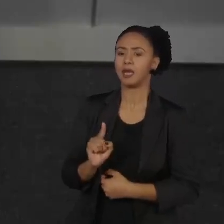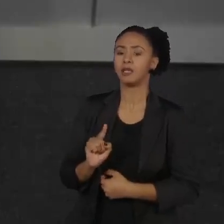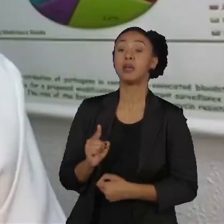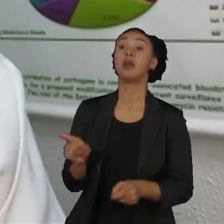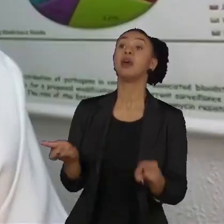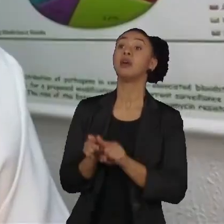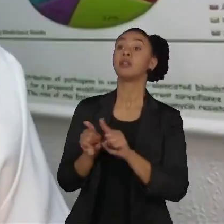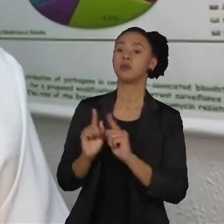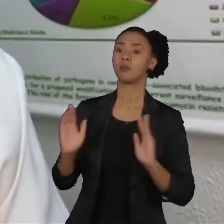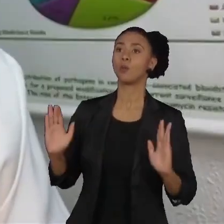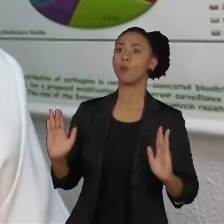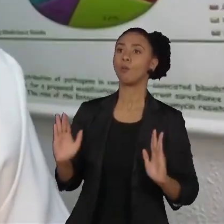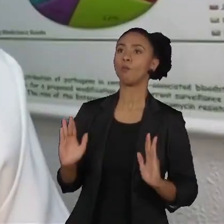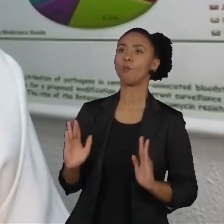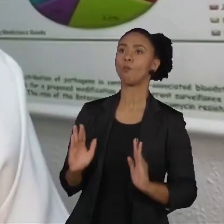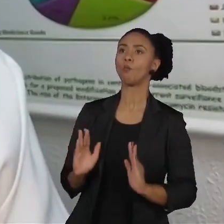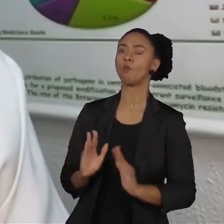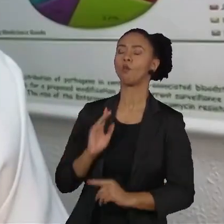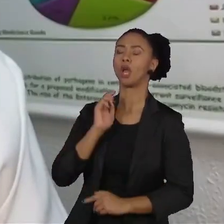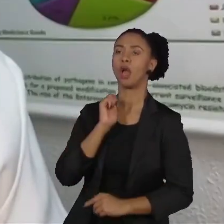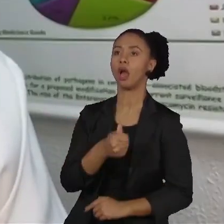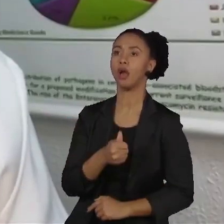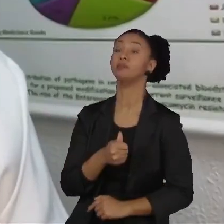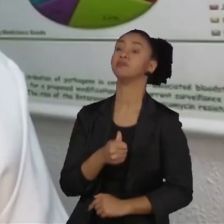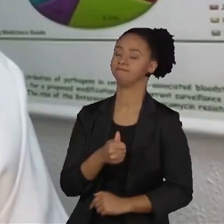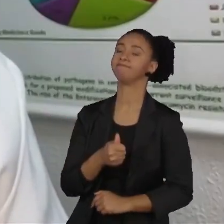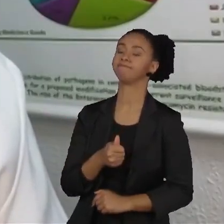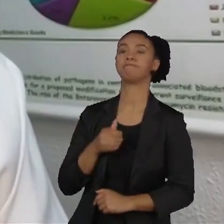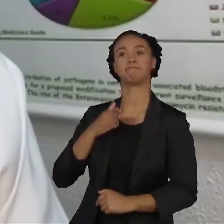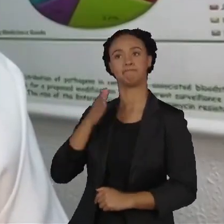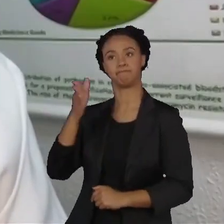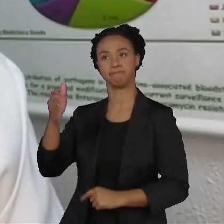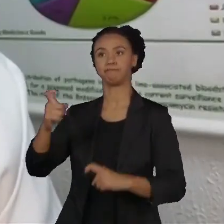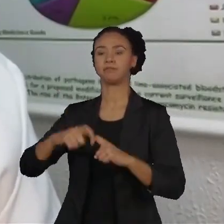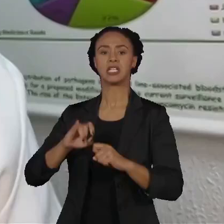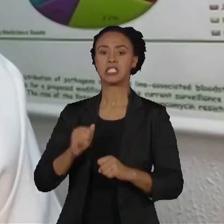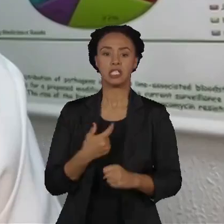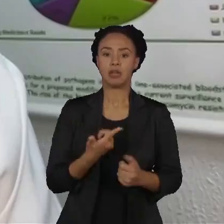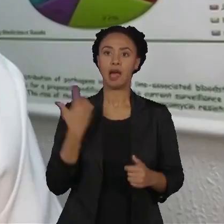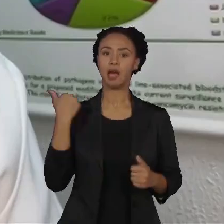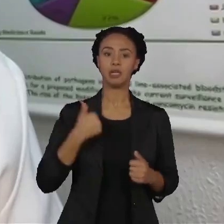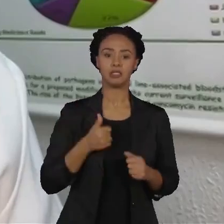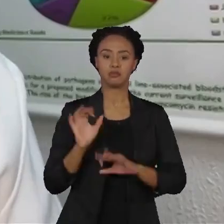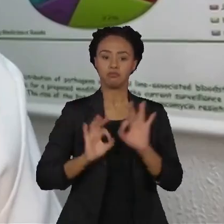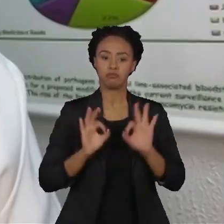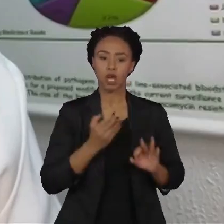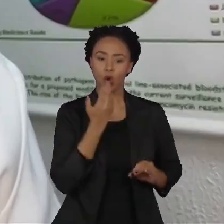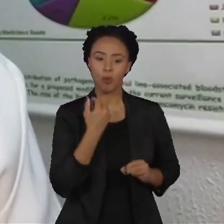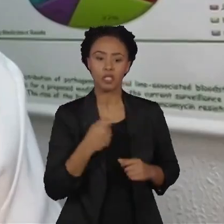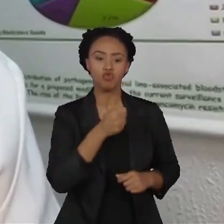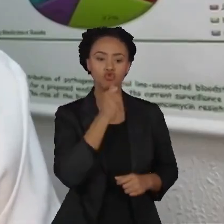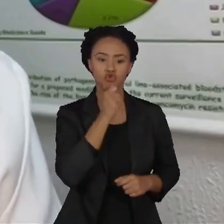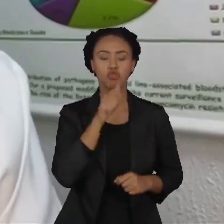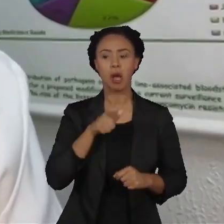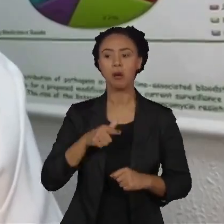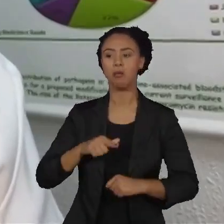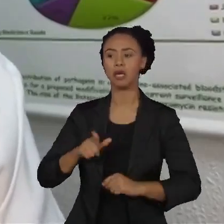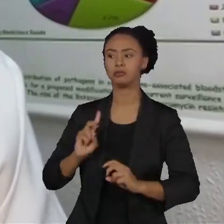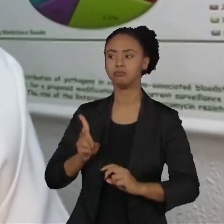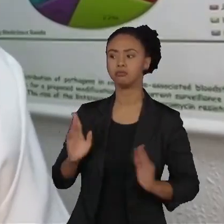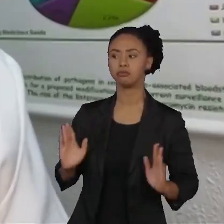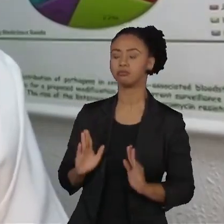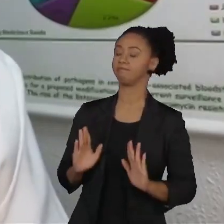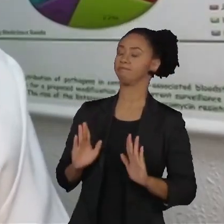perder peso, né? Então, aquela pessoa que sem fazer regime está perdendo peso, está com febre e está tossindo. Essa pessoa